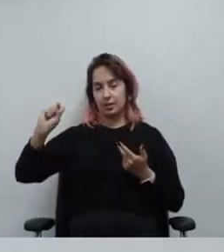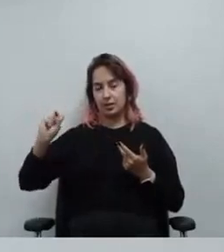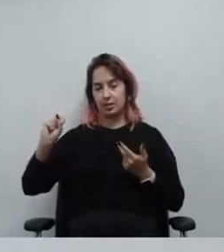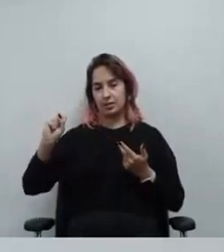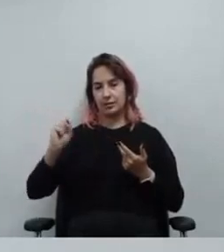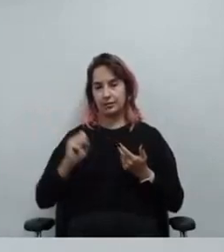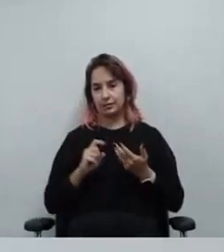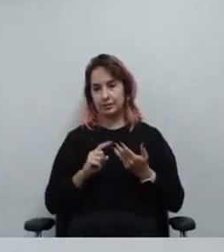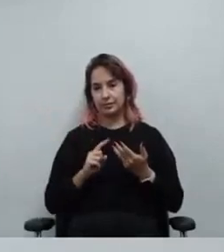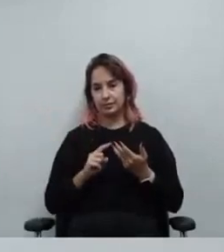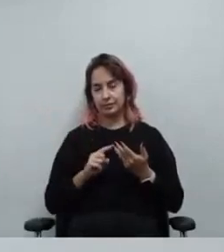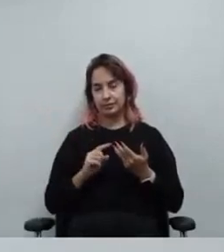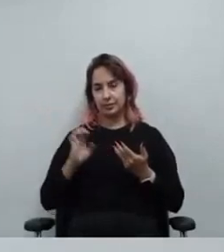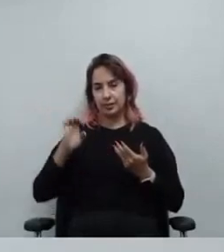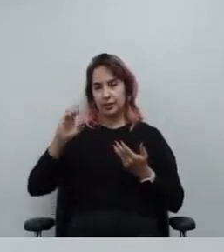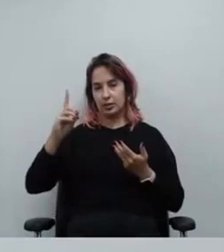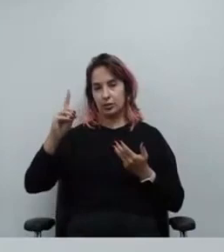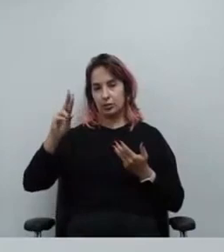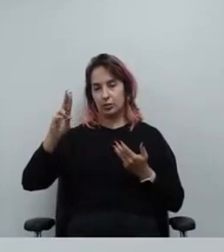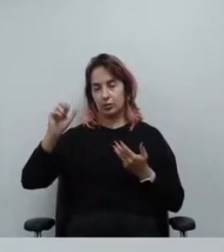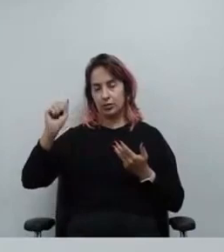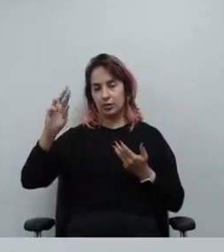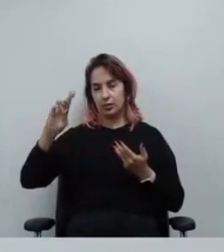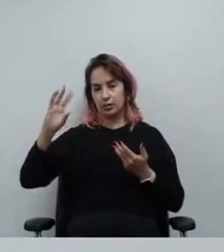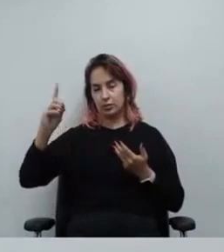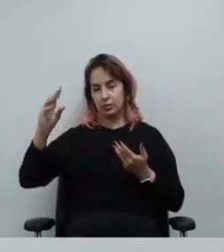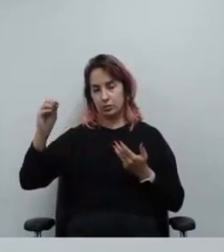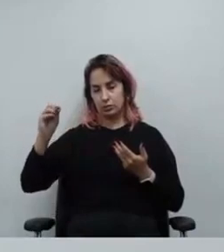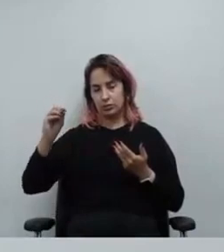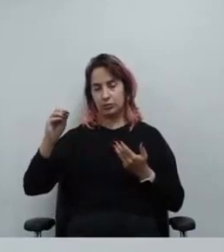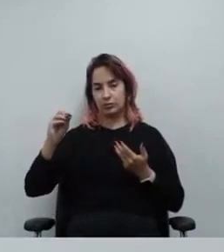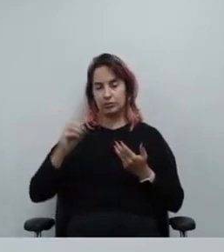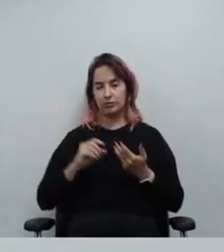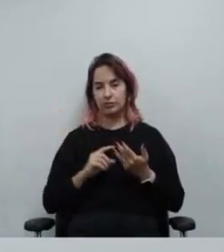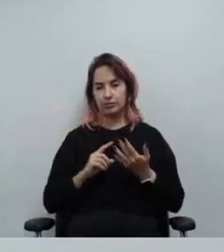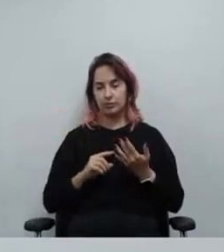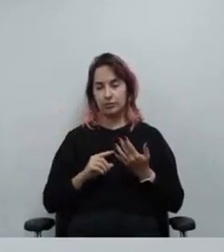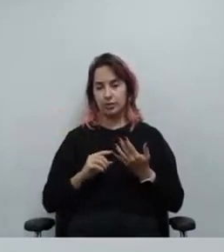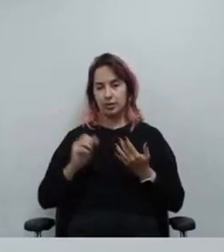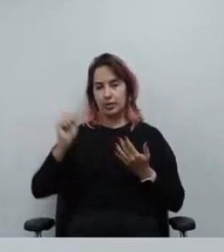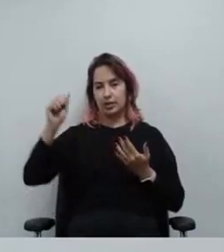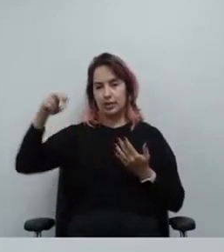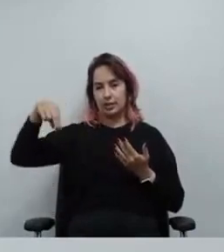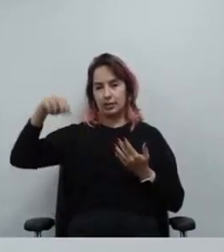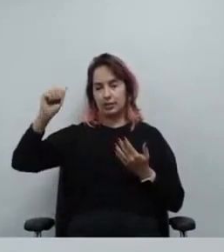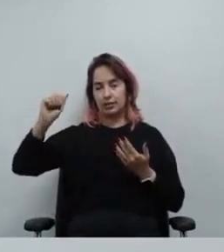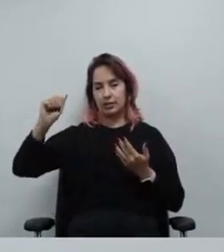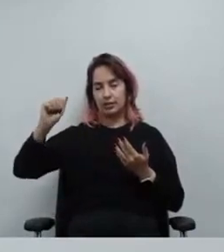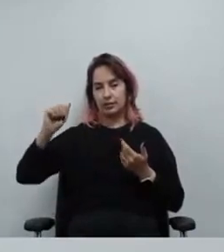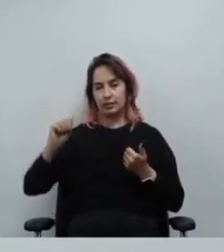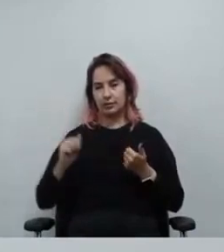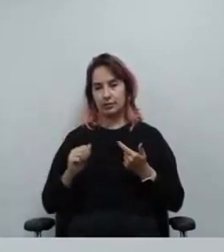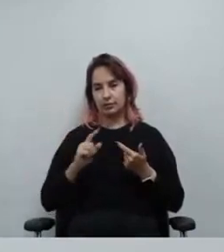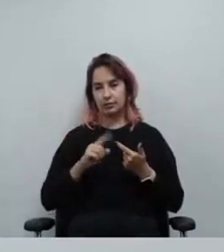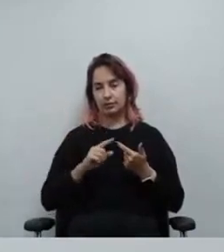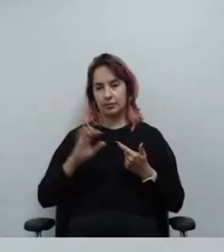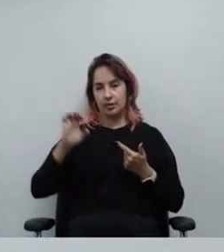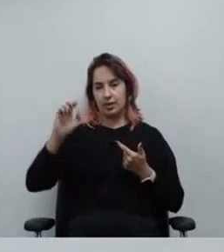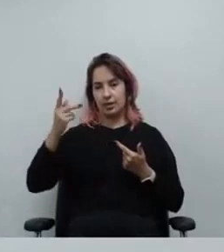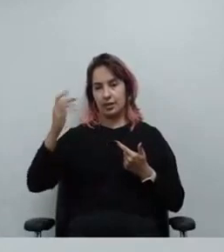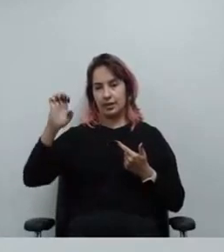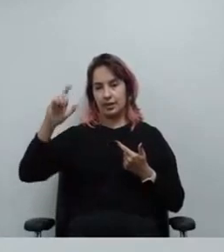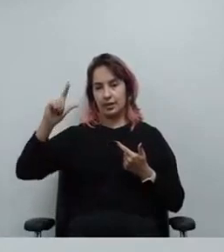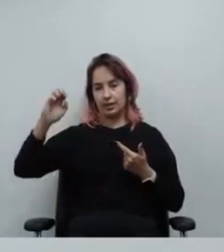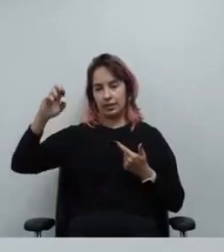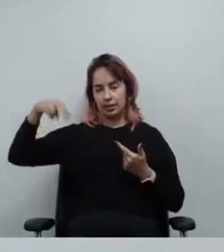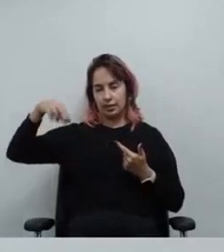Amorim Siqueira, Eduardo Bacher Vals Pereira, Ana Luísa Moraes Braga, Helena